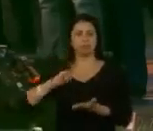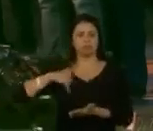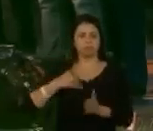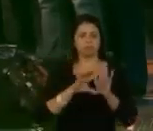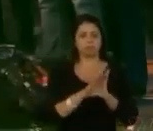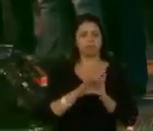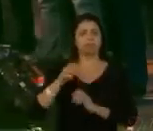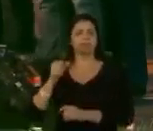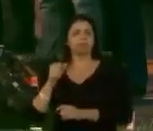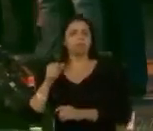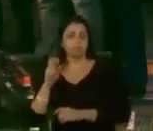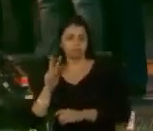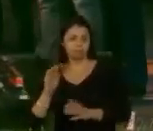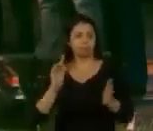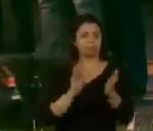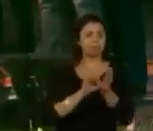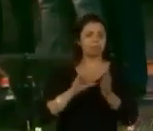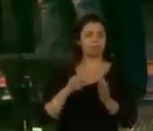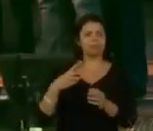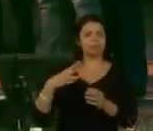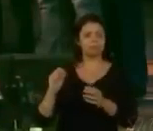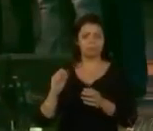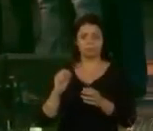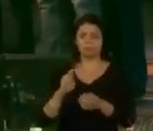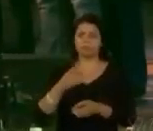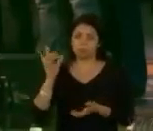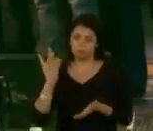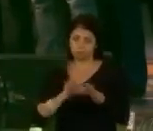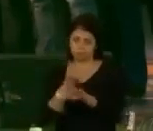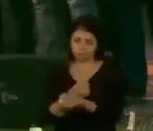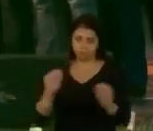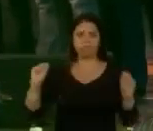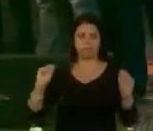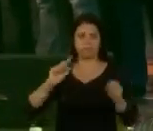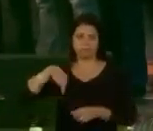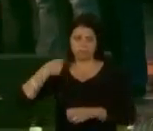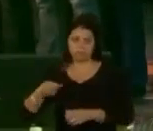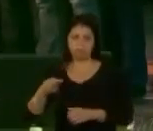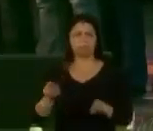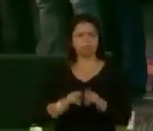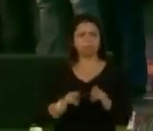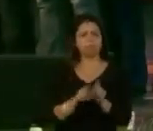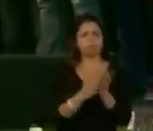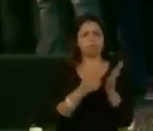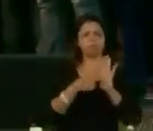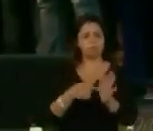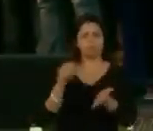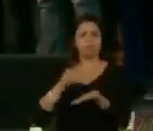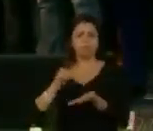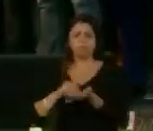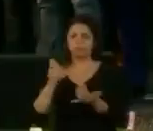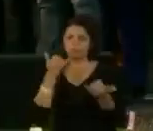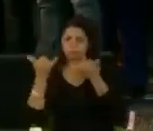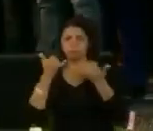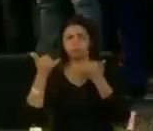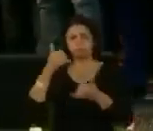liberta. Depois falamos de outra passagem que diz: por falta de conhecimento, meu povo